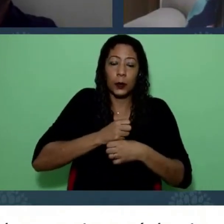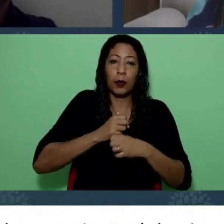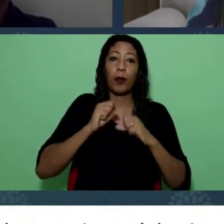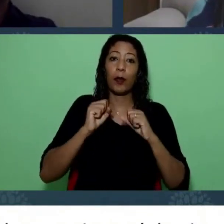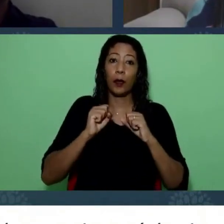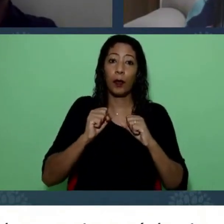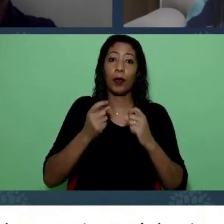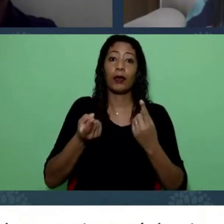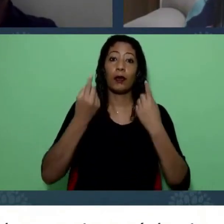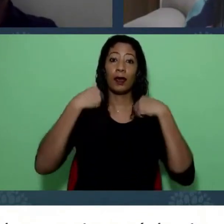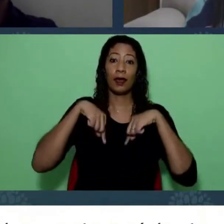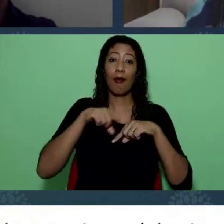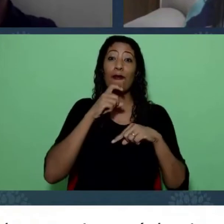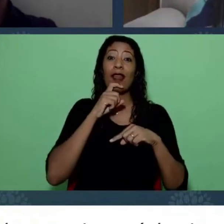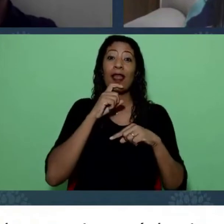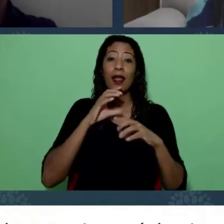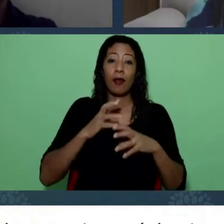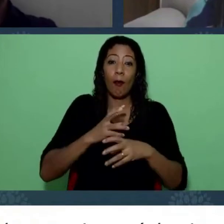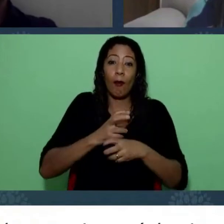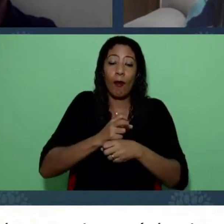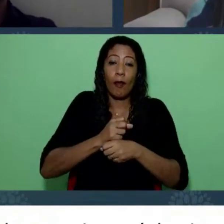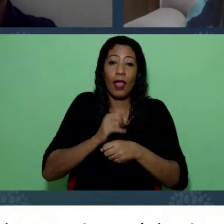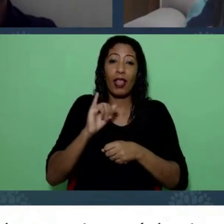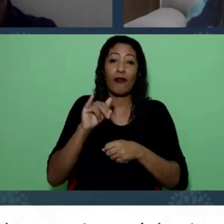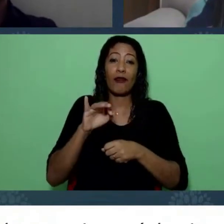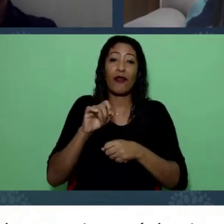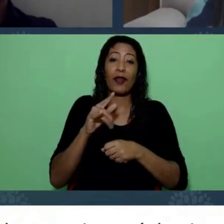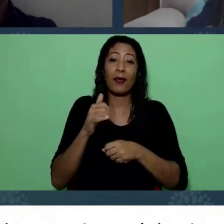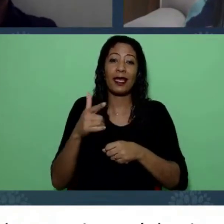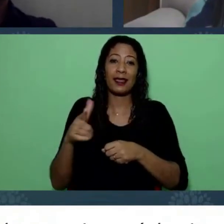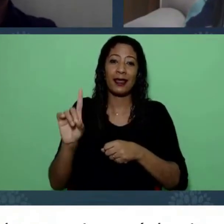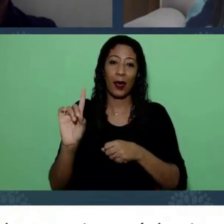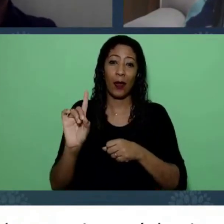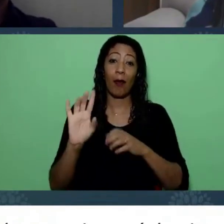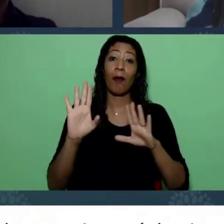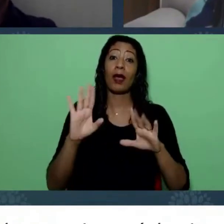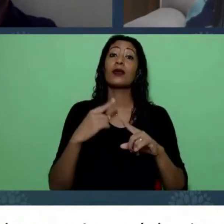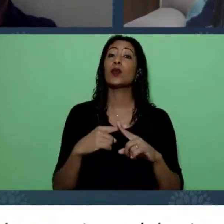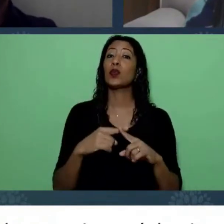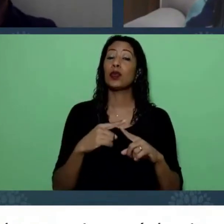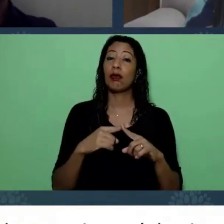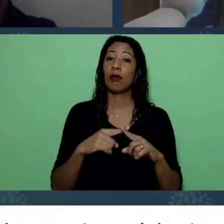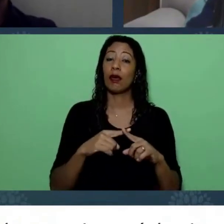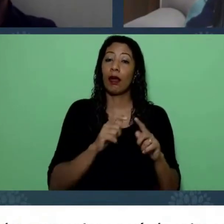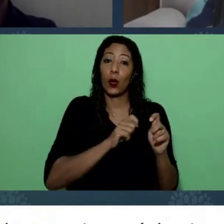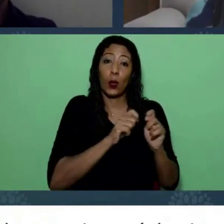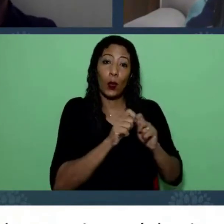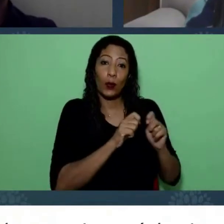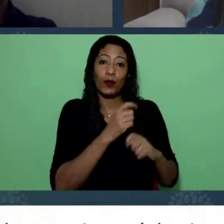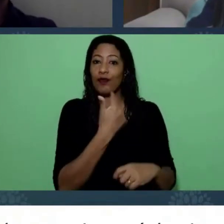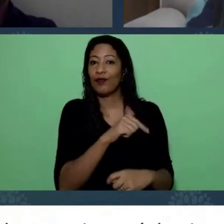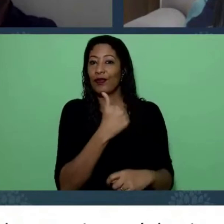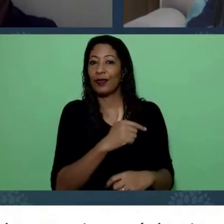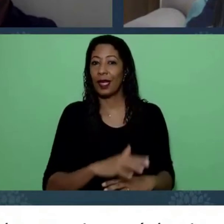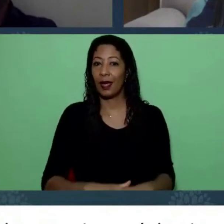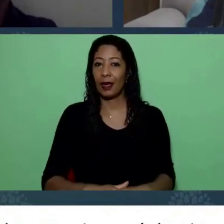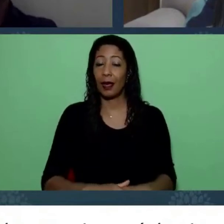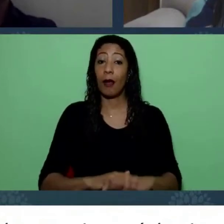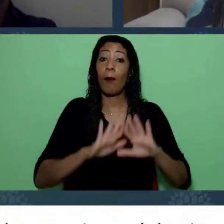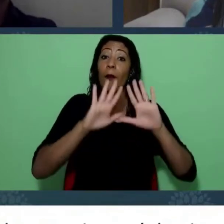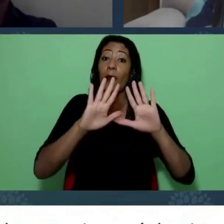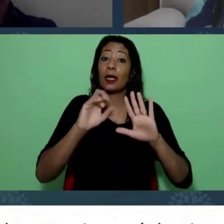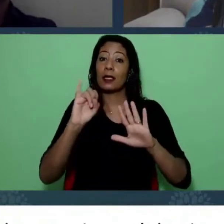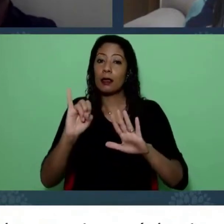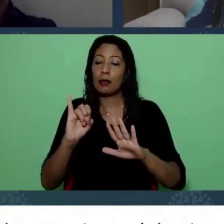inflamar um pouco mais, mas isso porque ele não está controlado adequadamente. No paciente controlado, inclusive, como eu falei,